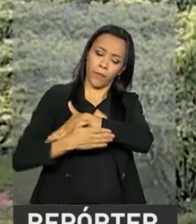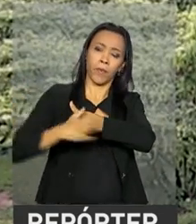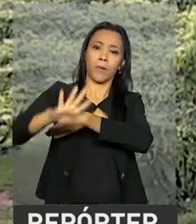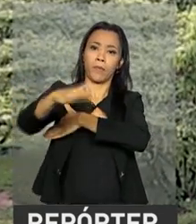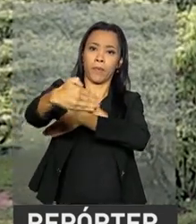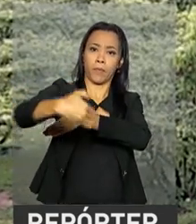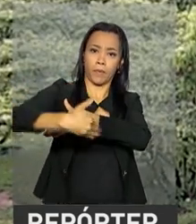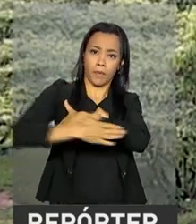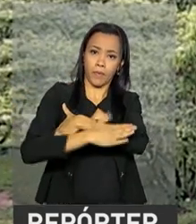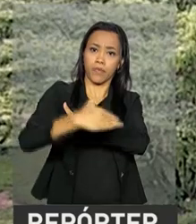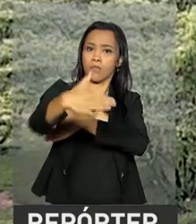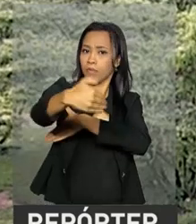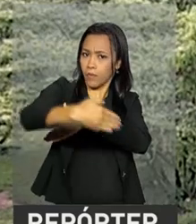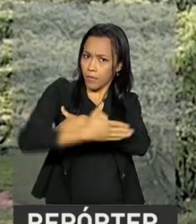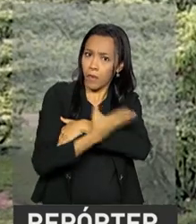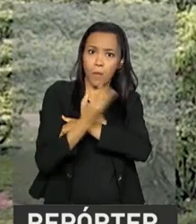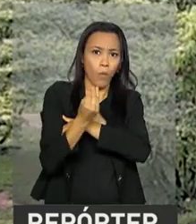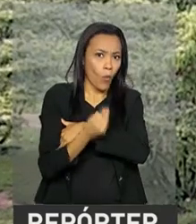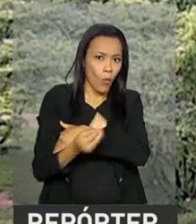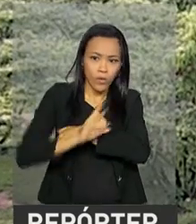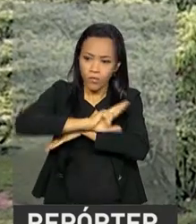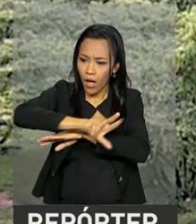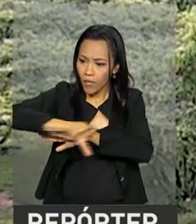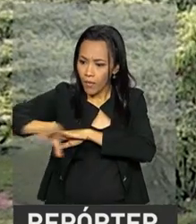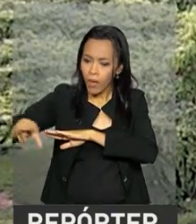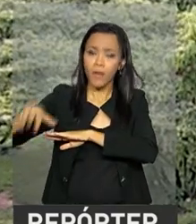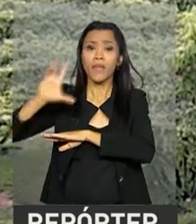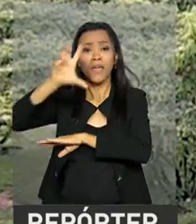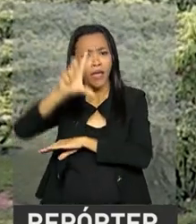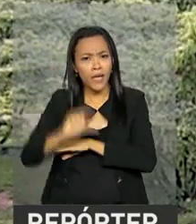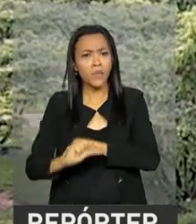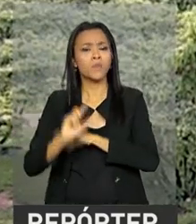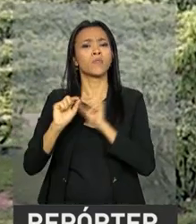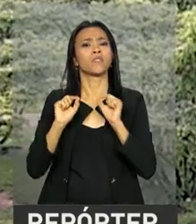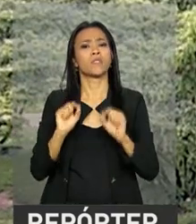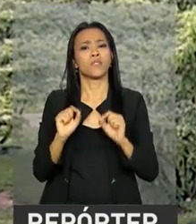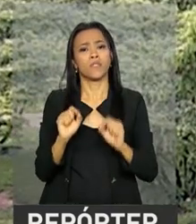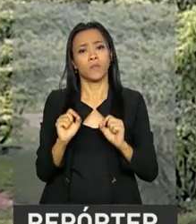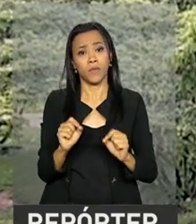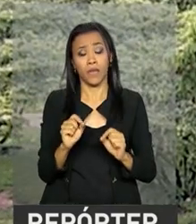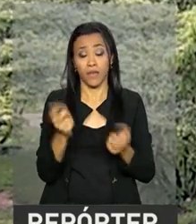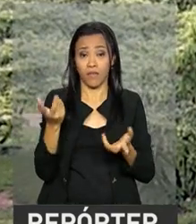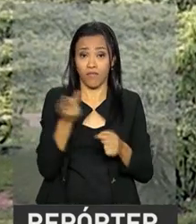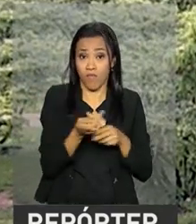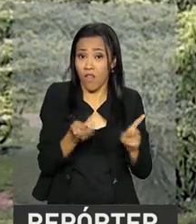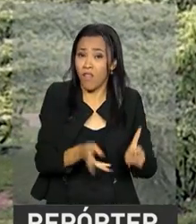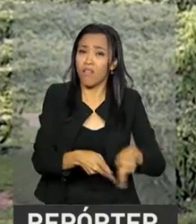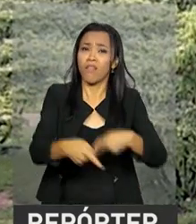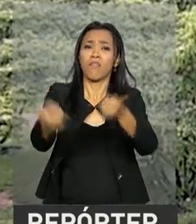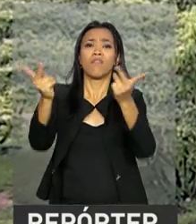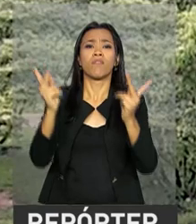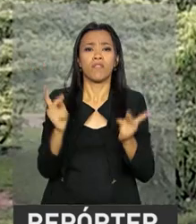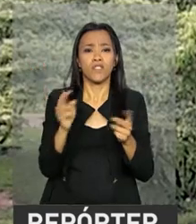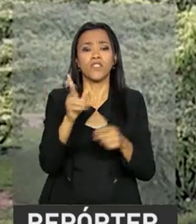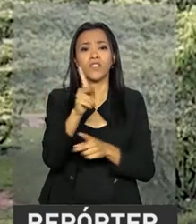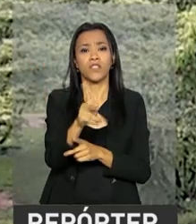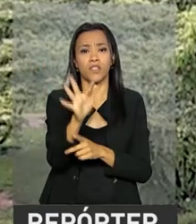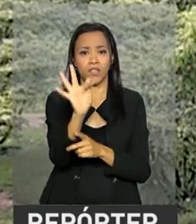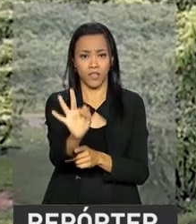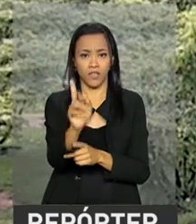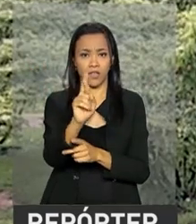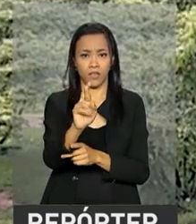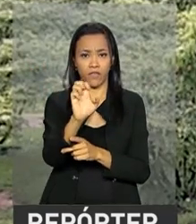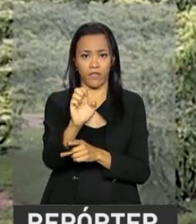movimentação de embarcações e reduzir os custos de fretes a empresa que vai fazer as obras